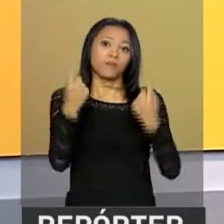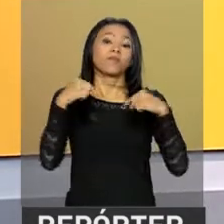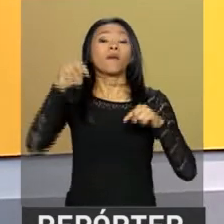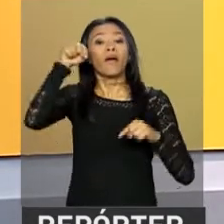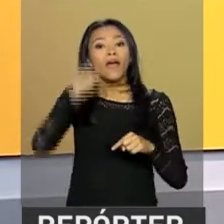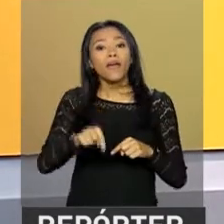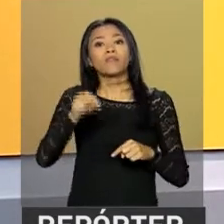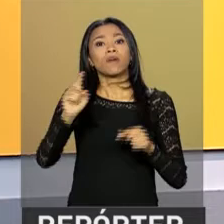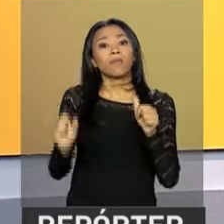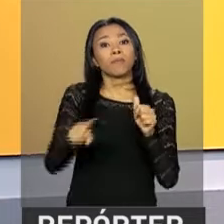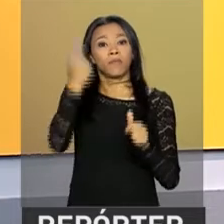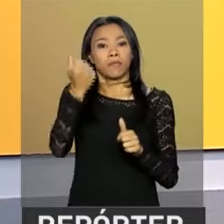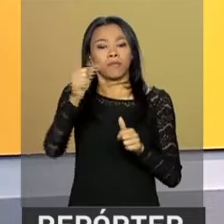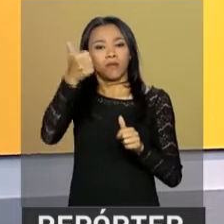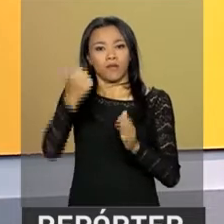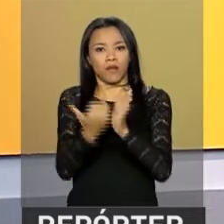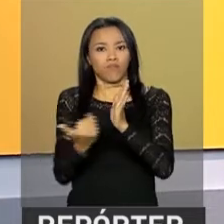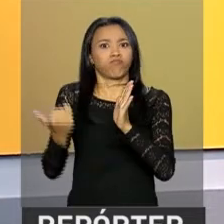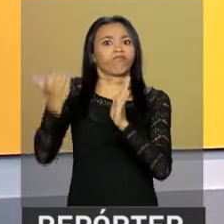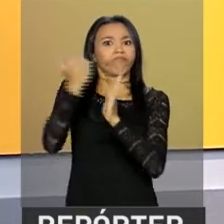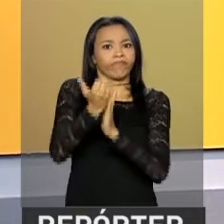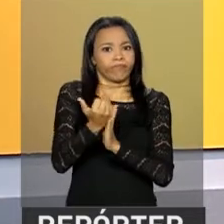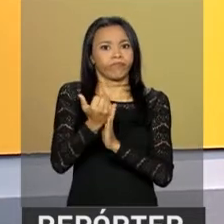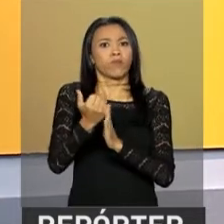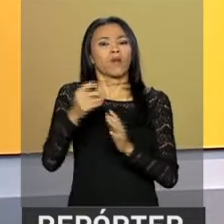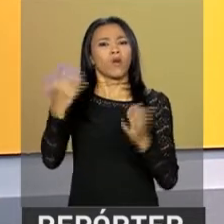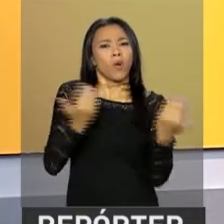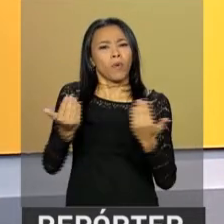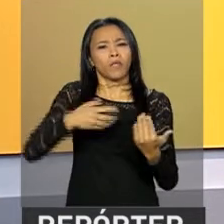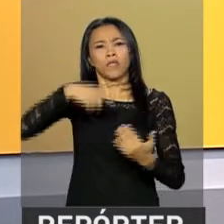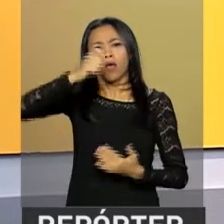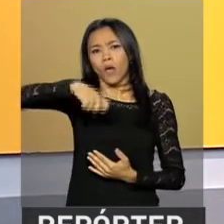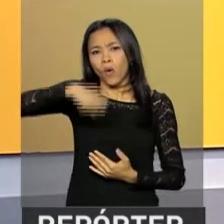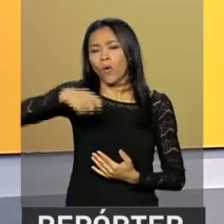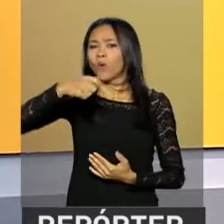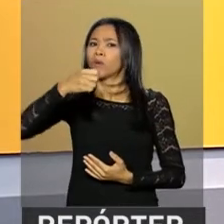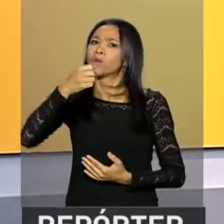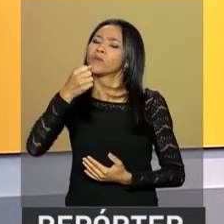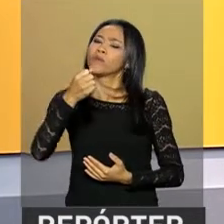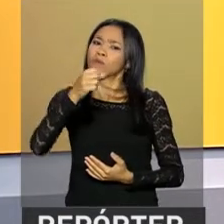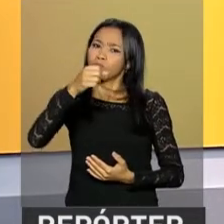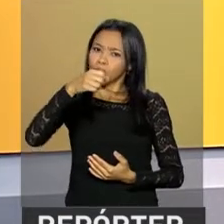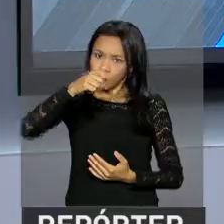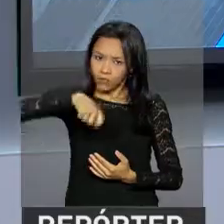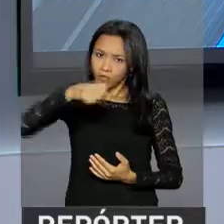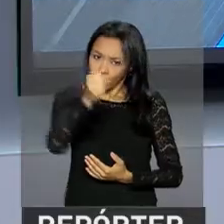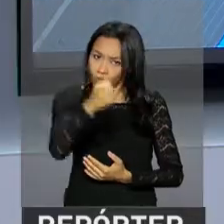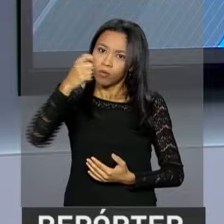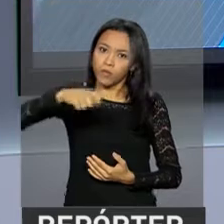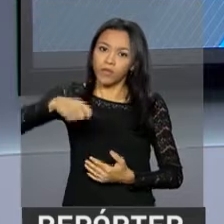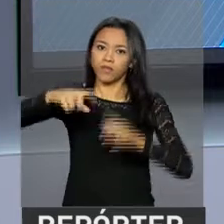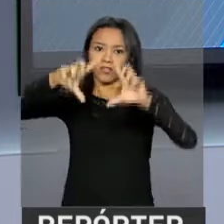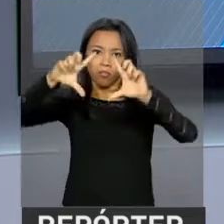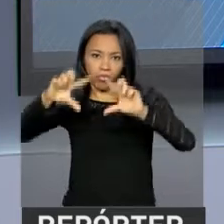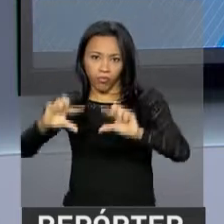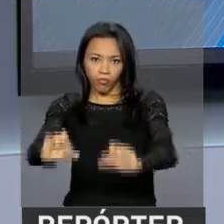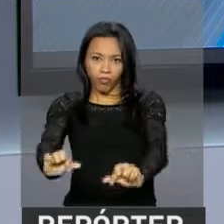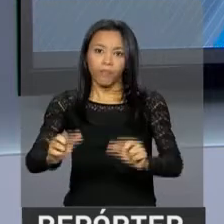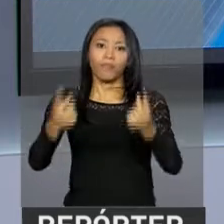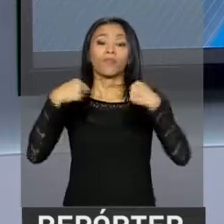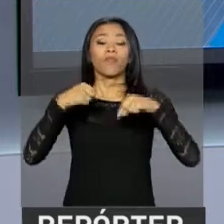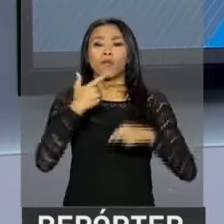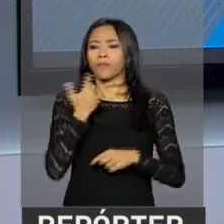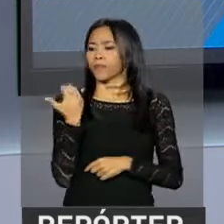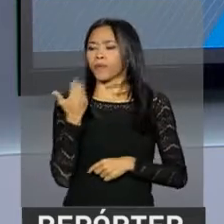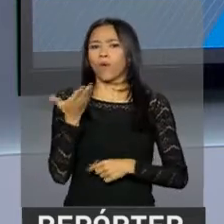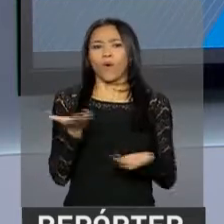alta nessa comparação após oito trimestres consecutivos de queda em nota divulgada agora